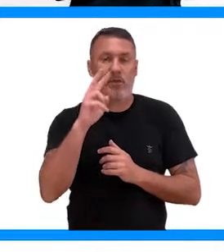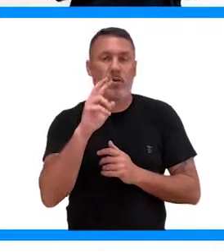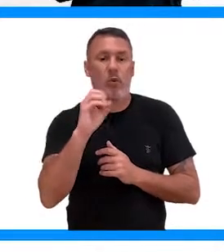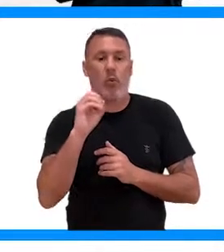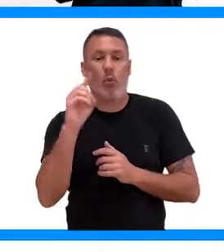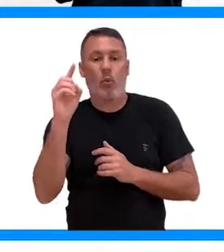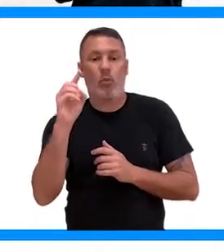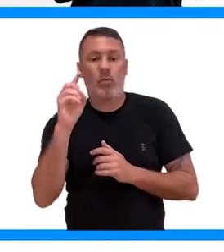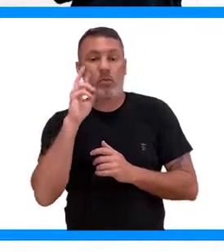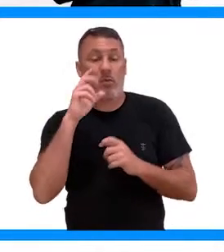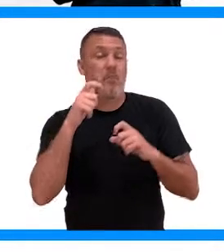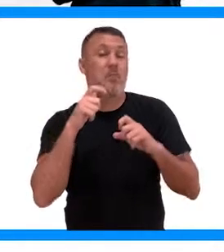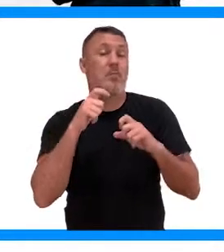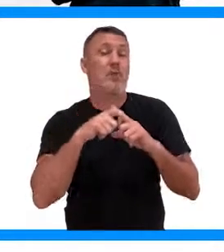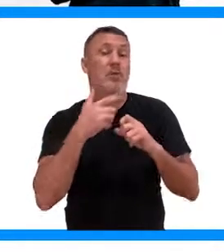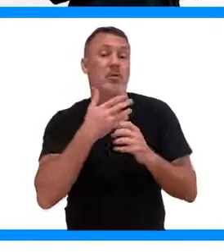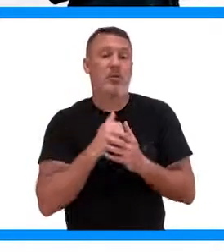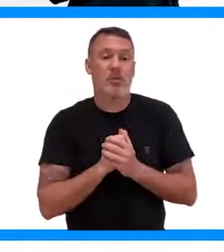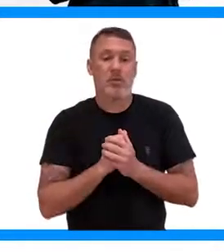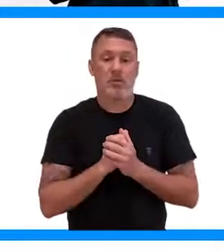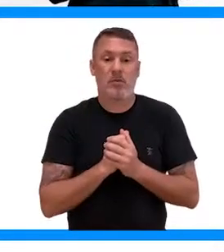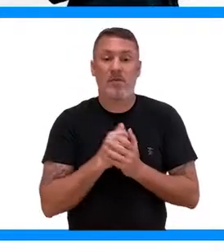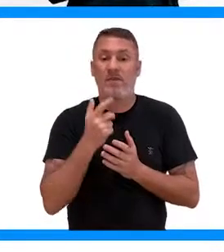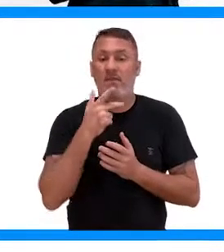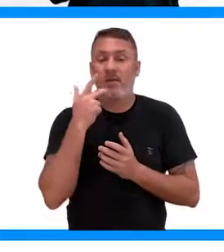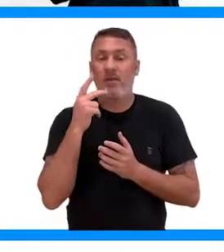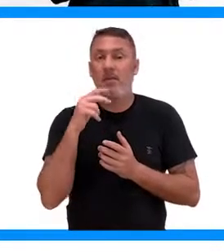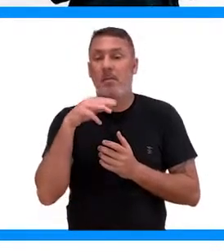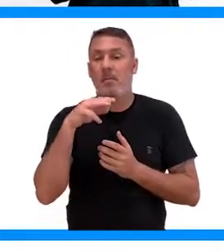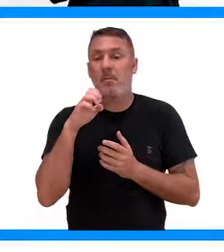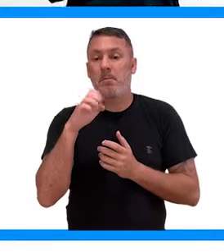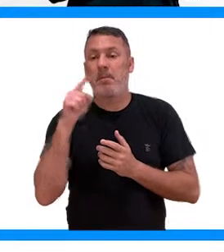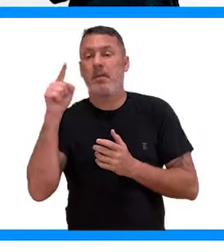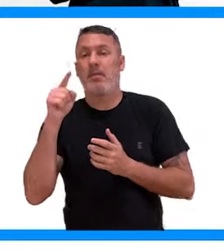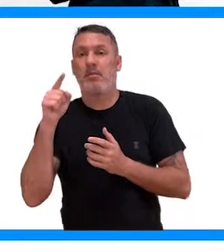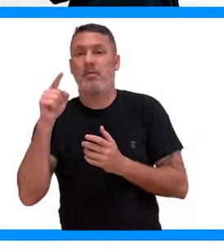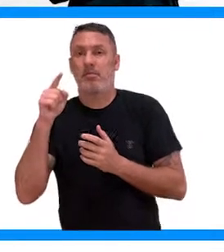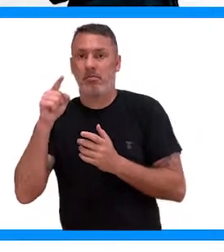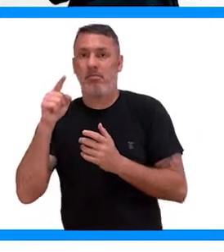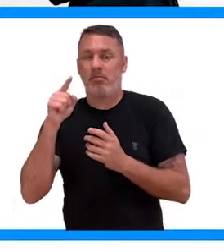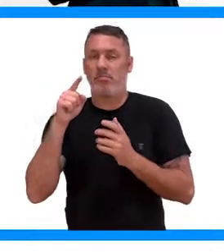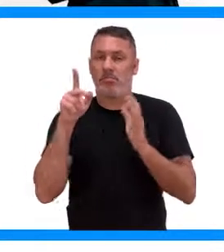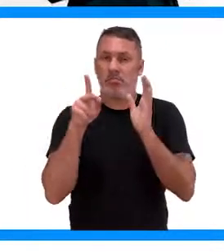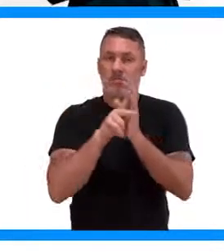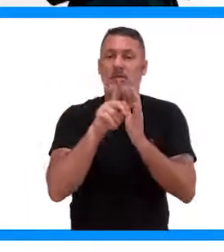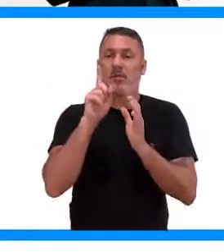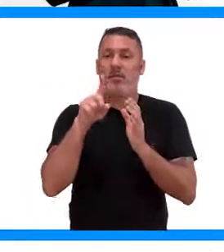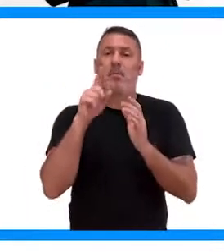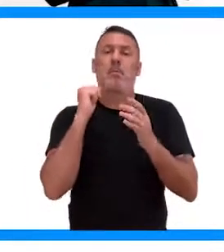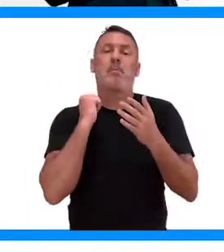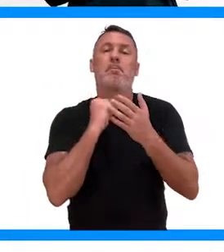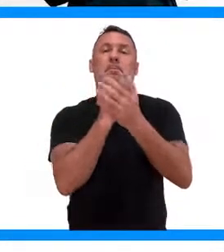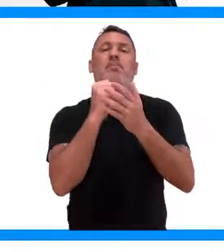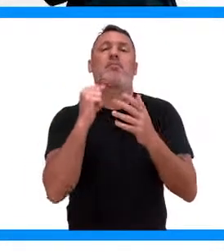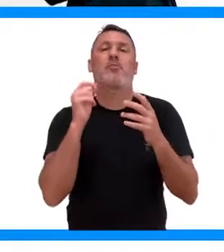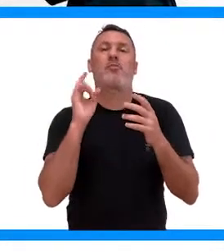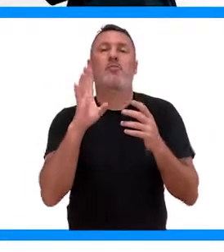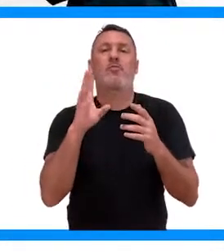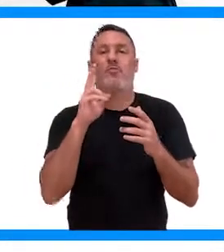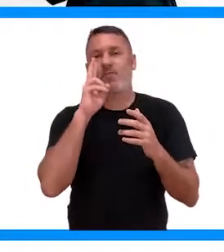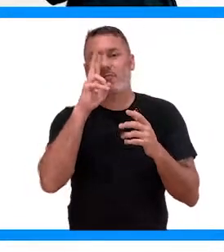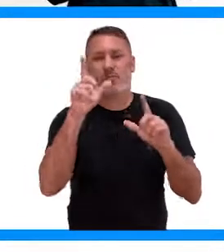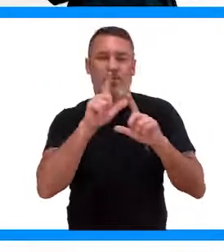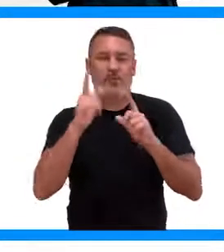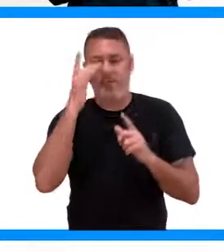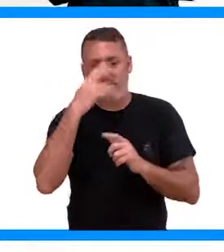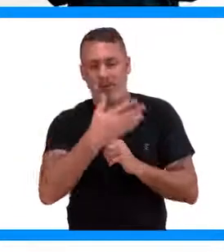caneta. Médico, observem, eu não falei médico, eu falei médico. Então, ele está aí para marcar a sílaba tônica, que